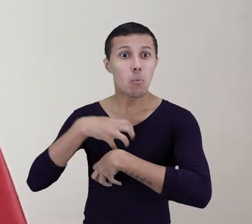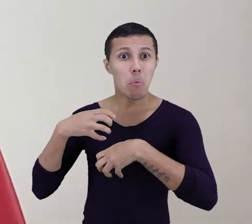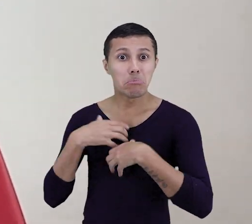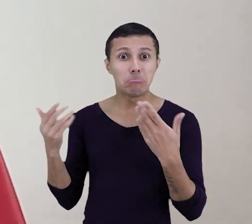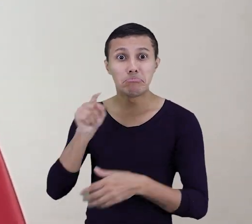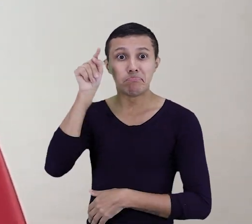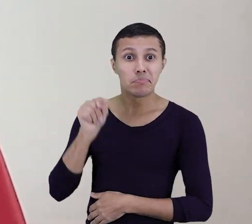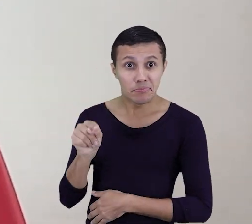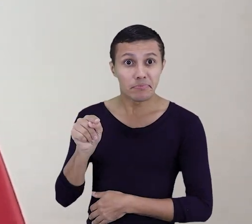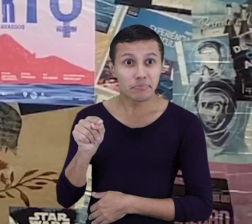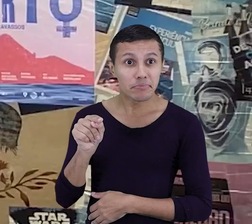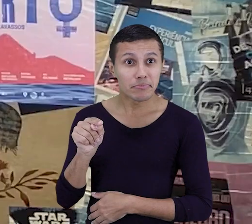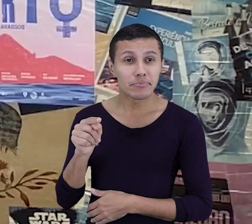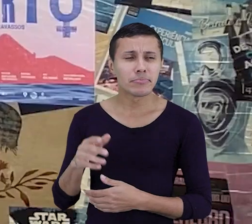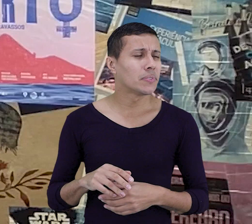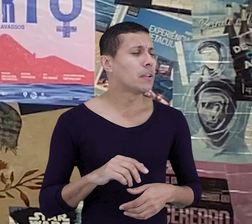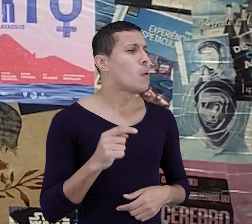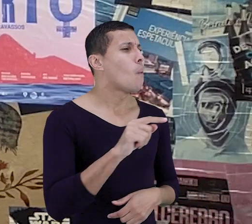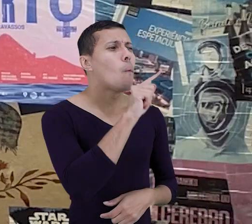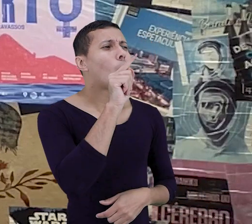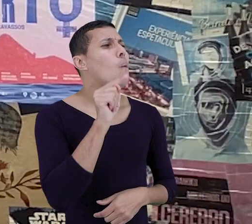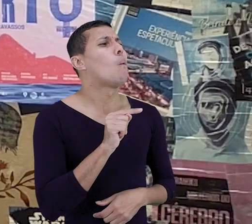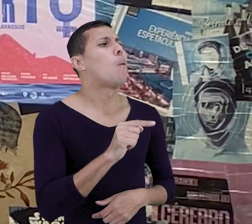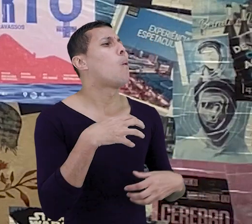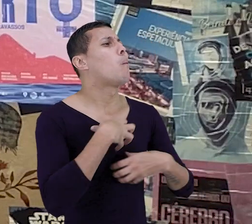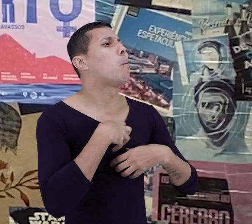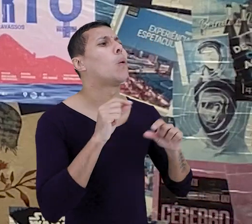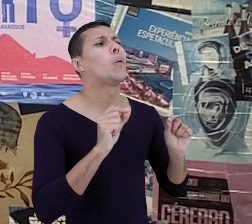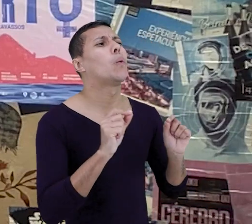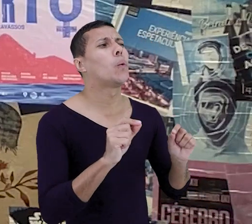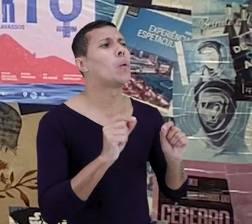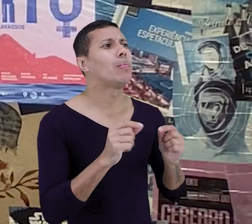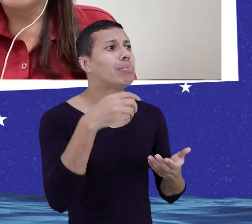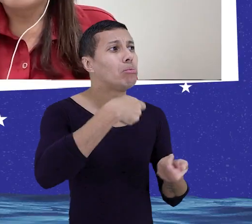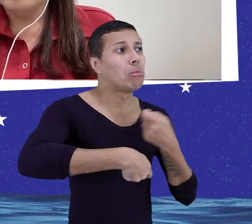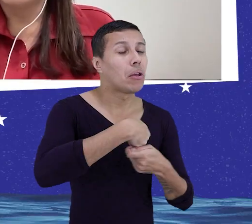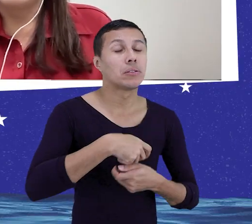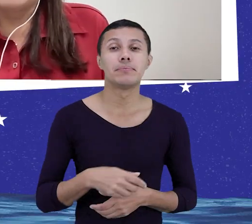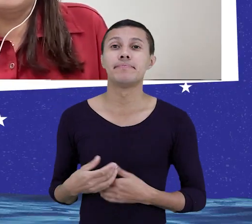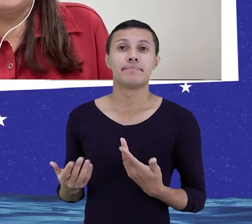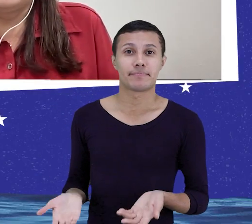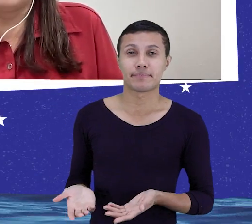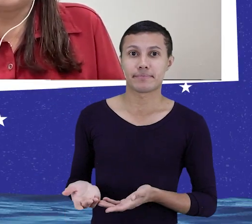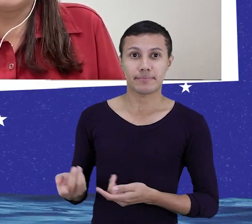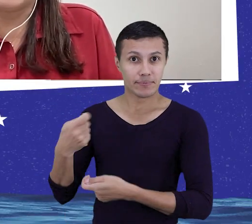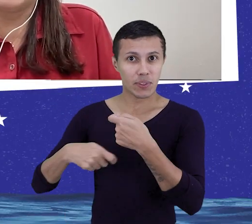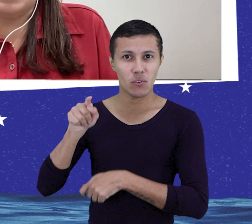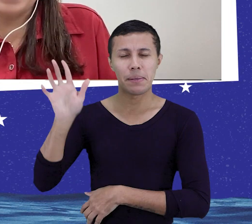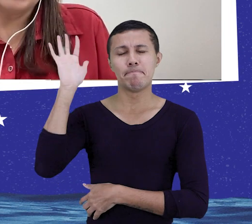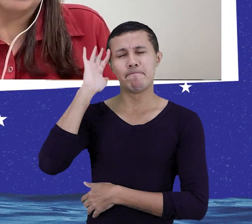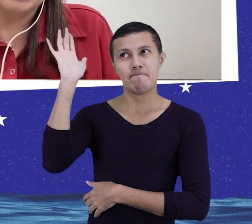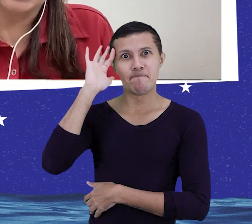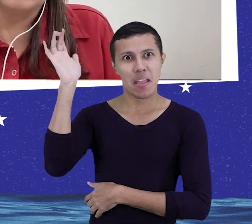comportamental? Né? E o que é essa parte comportamental no negócio como o seu? No negócio, imagina